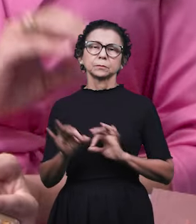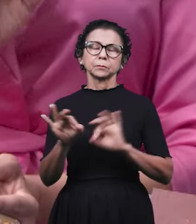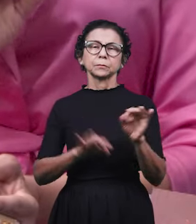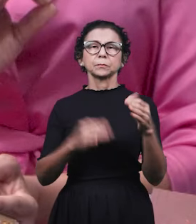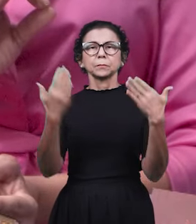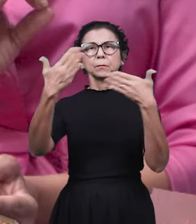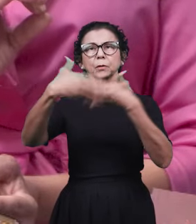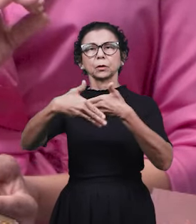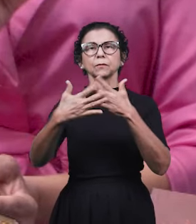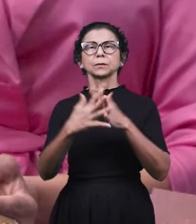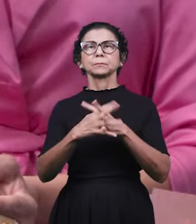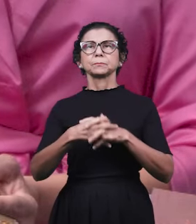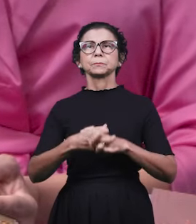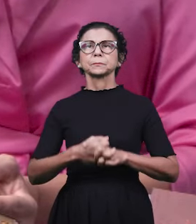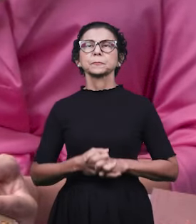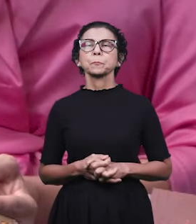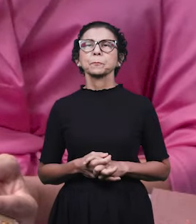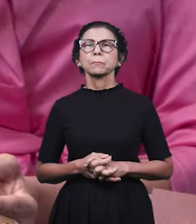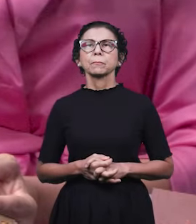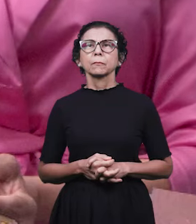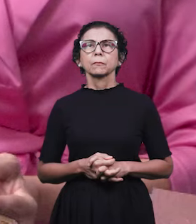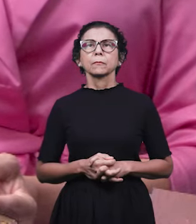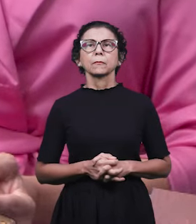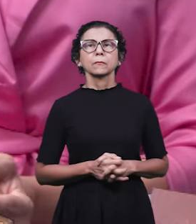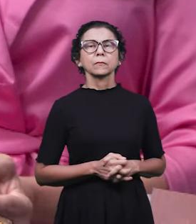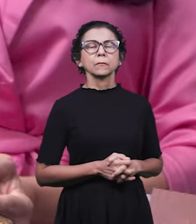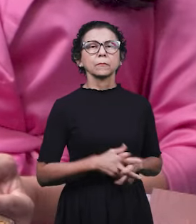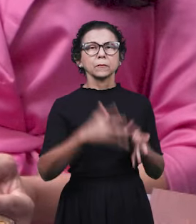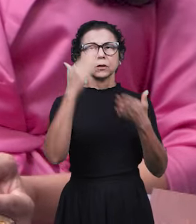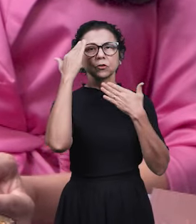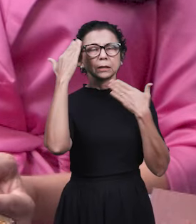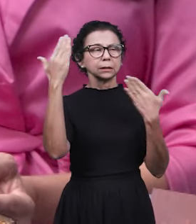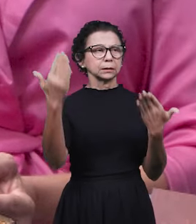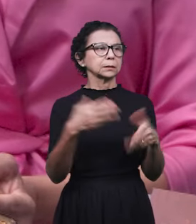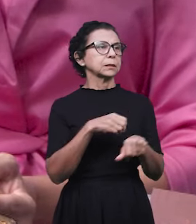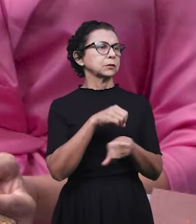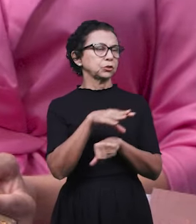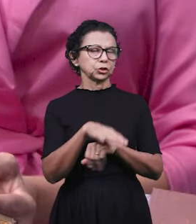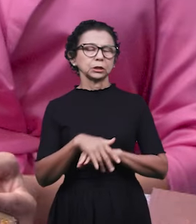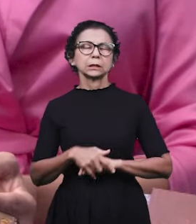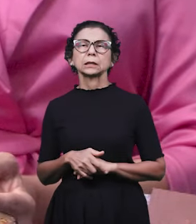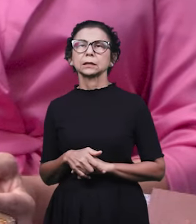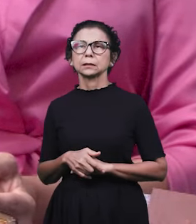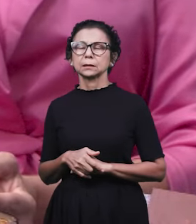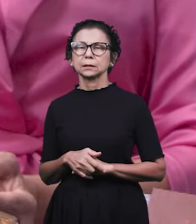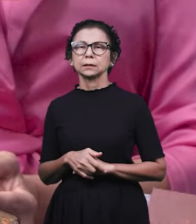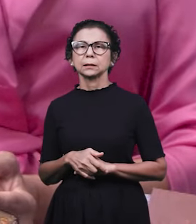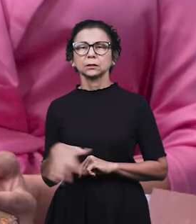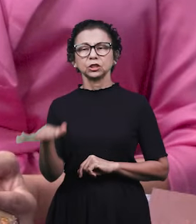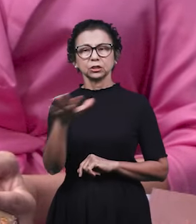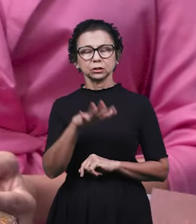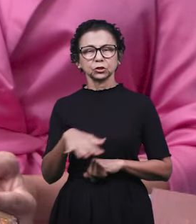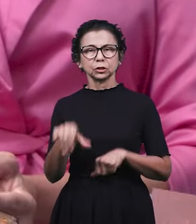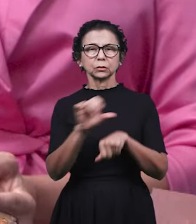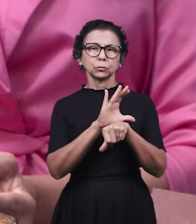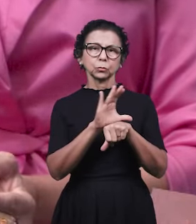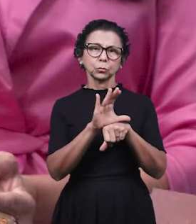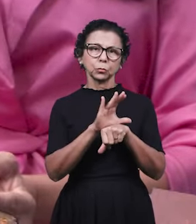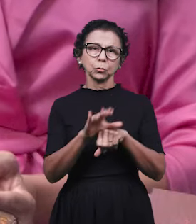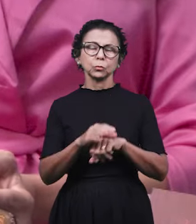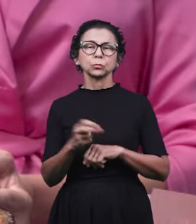específica. Excelente, Fernanda. Nós já agradecemos então essa orientação que você nos deu de uma forma mais geral dos cursos, da quantidade